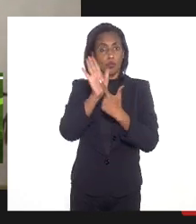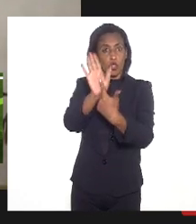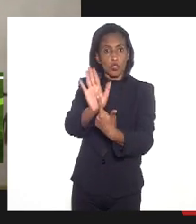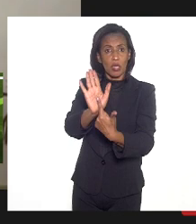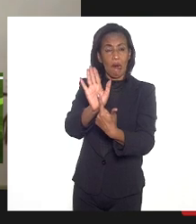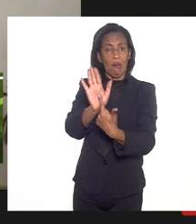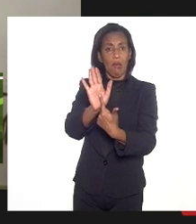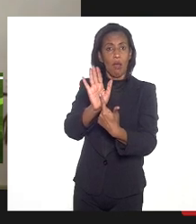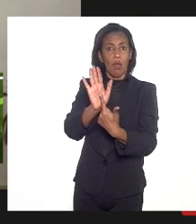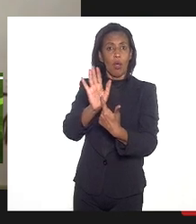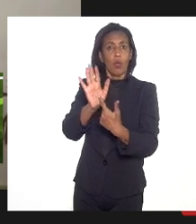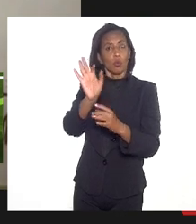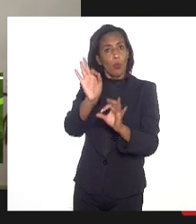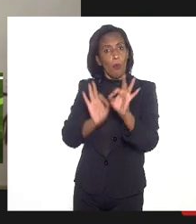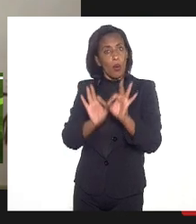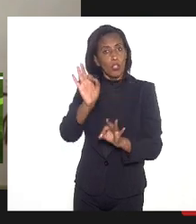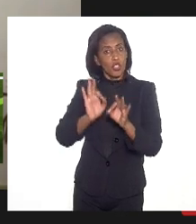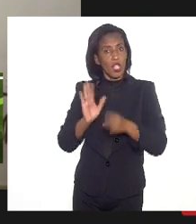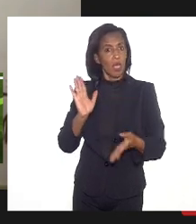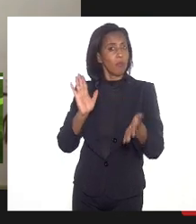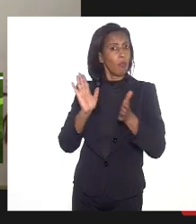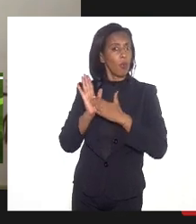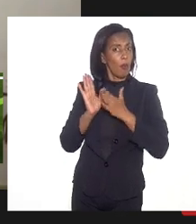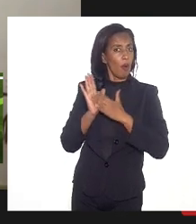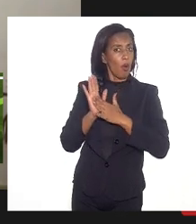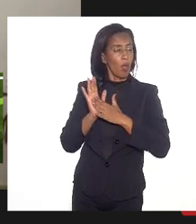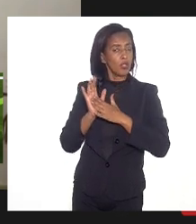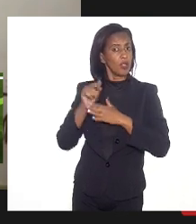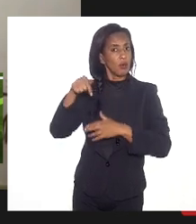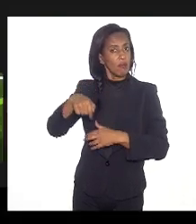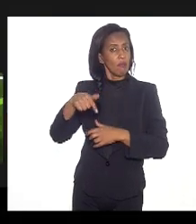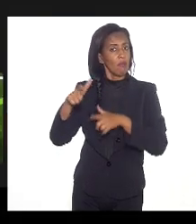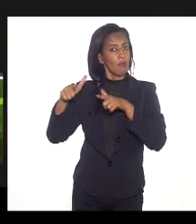panorama dos projetos do governo nessa área.